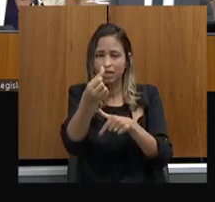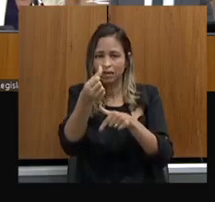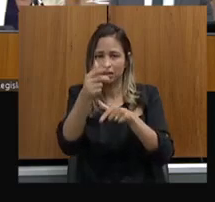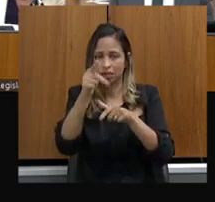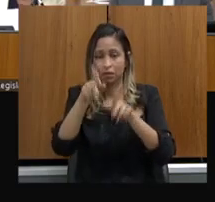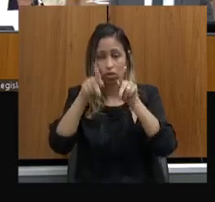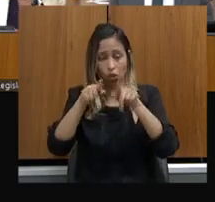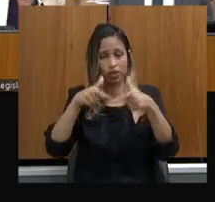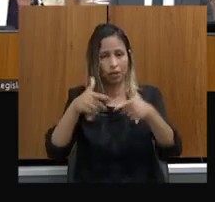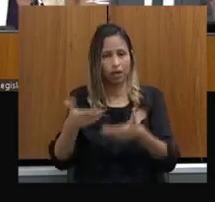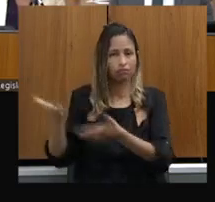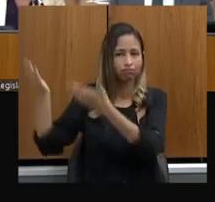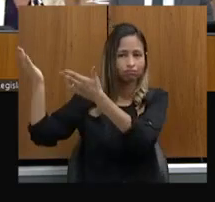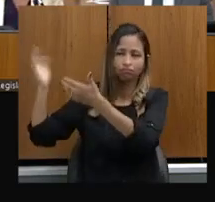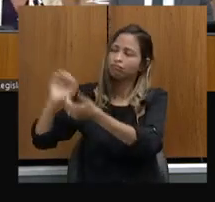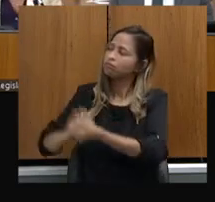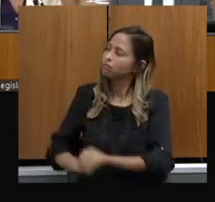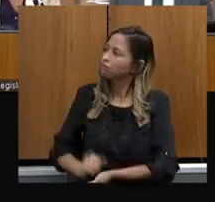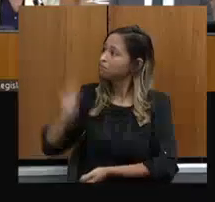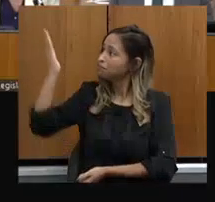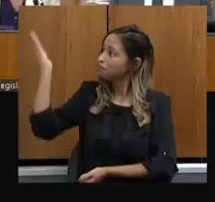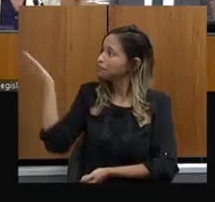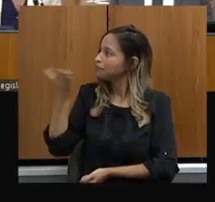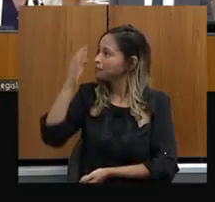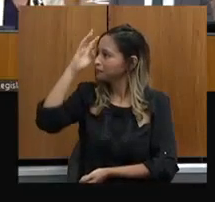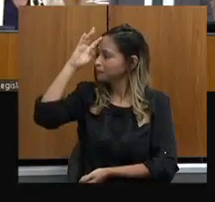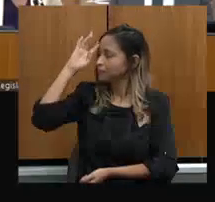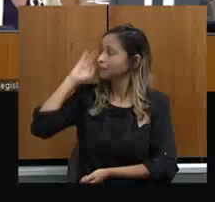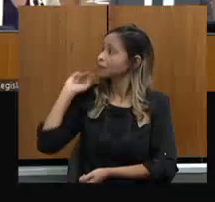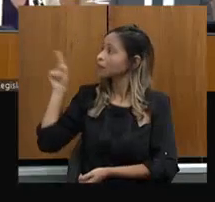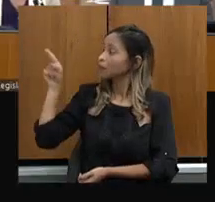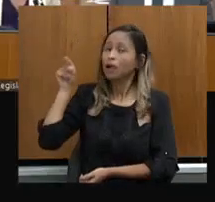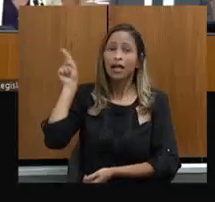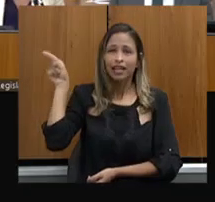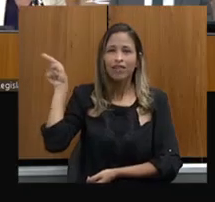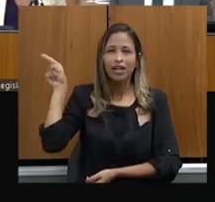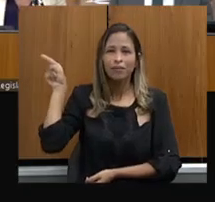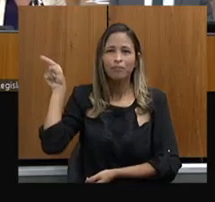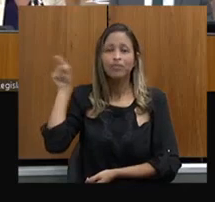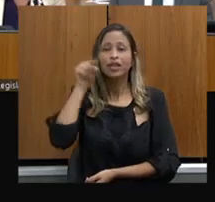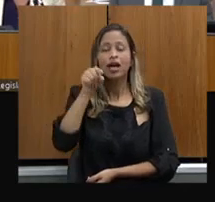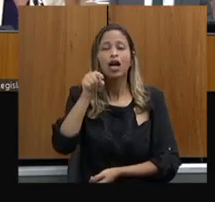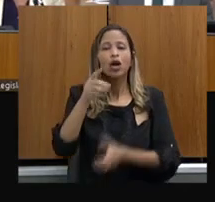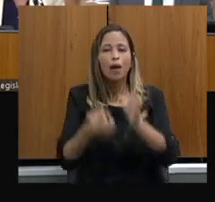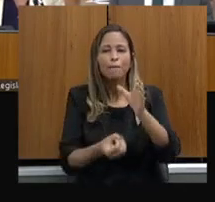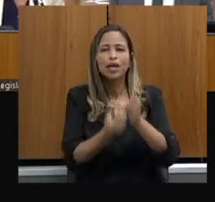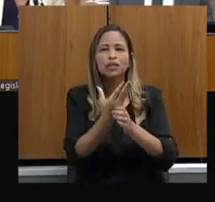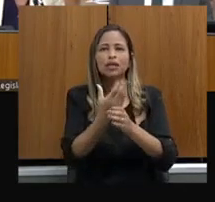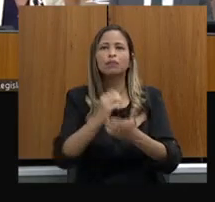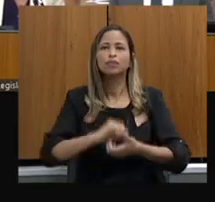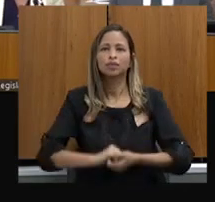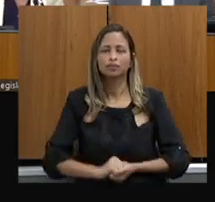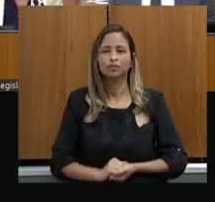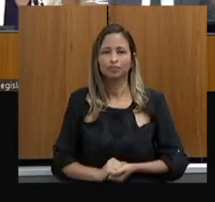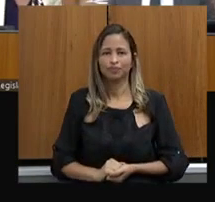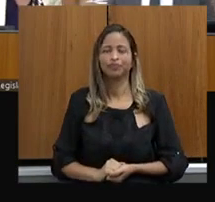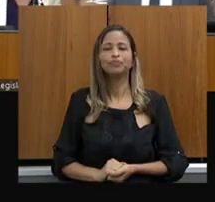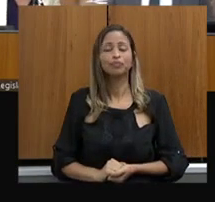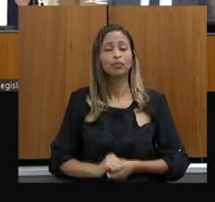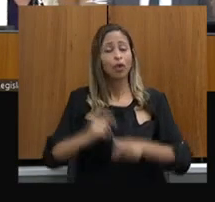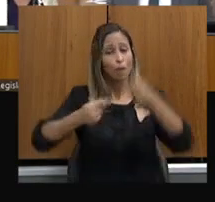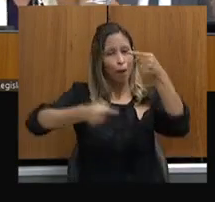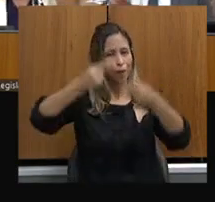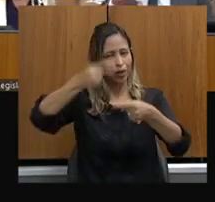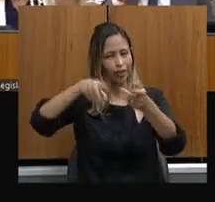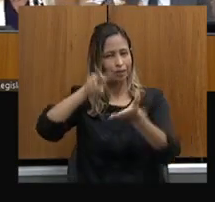pode passar por favor no governo de Minas Gerais uma política